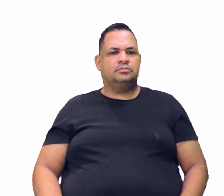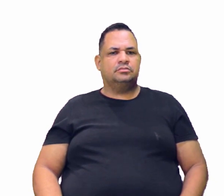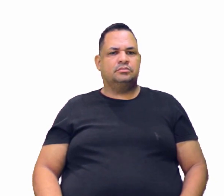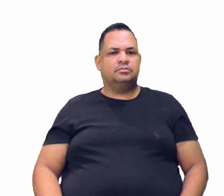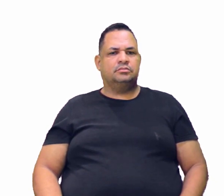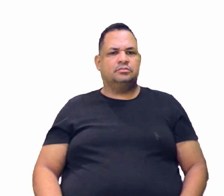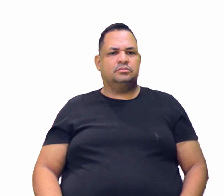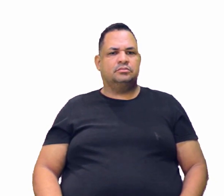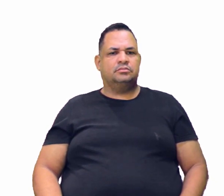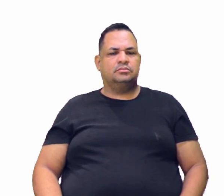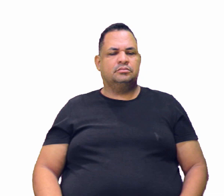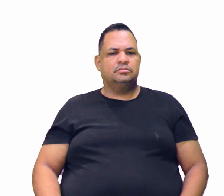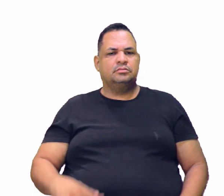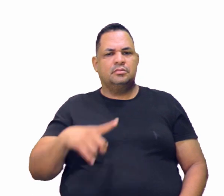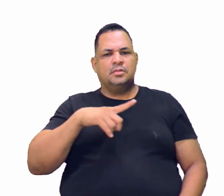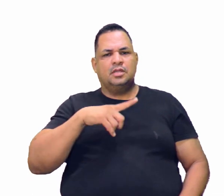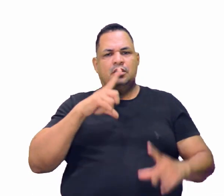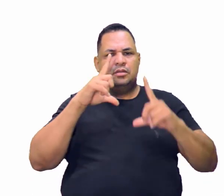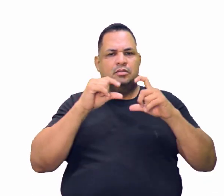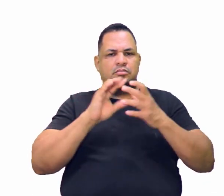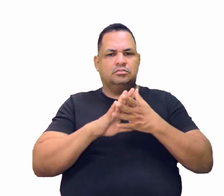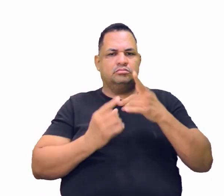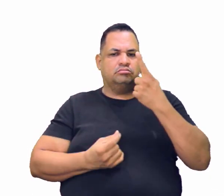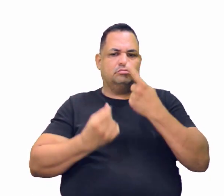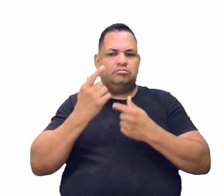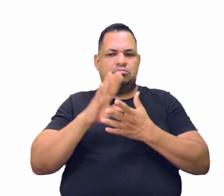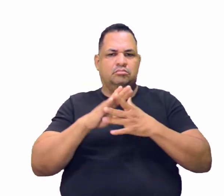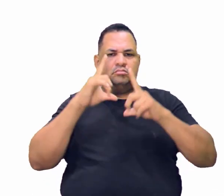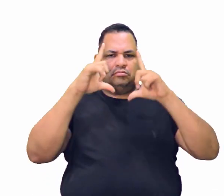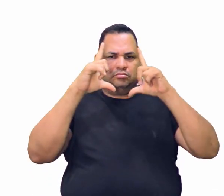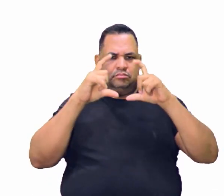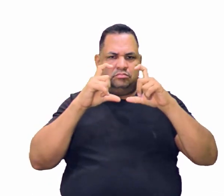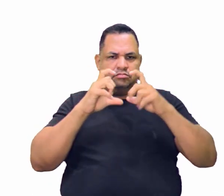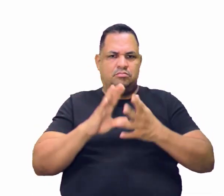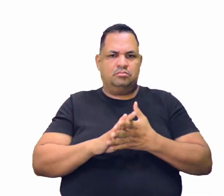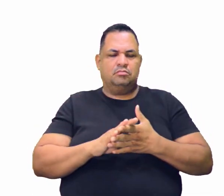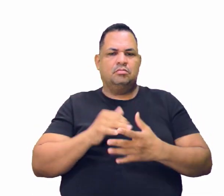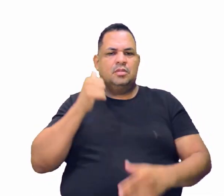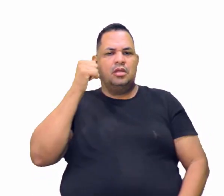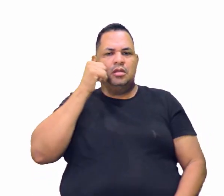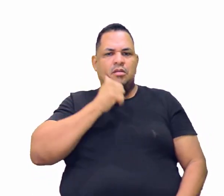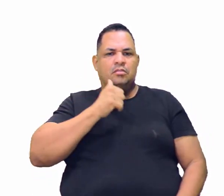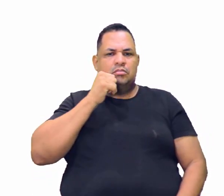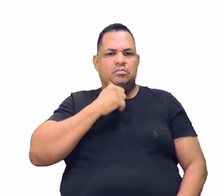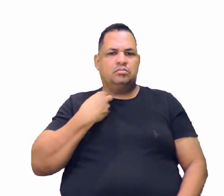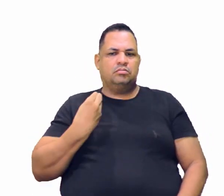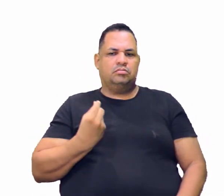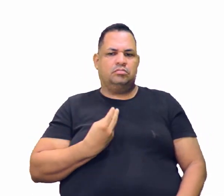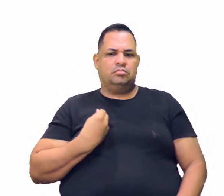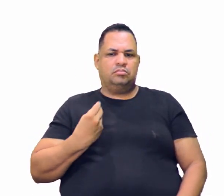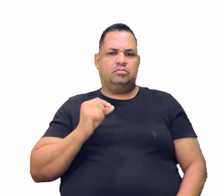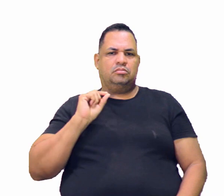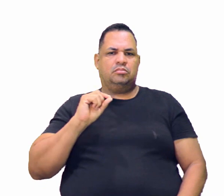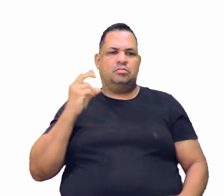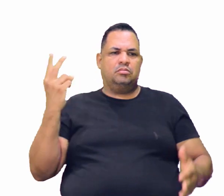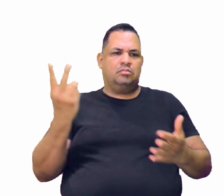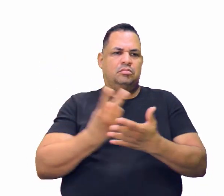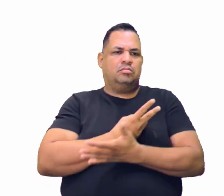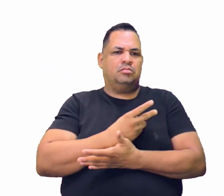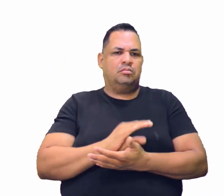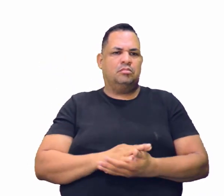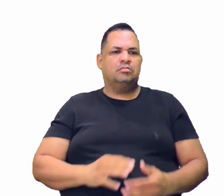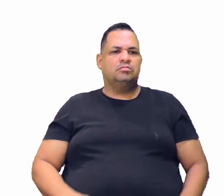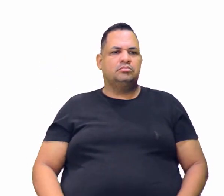requerimento, algumas fotos. E algumas fotos é o quê? Feminino, ainda tá no plural. O que aconteceu com o